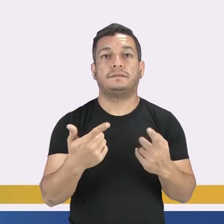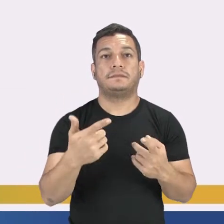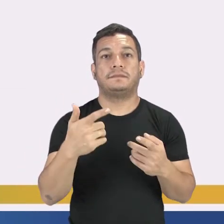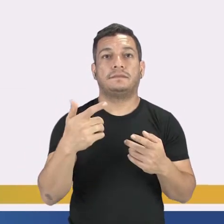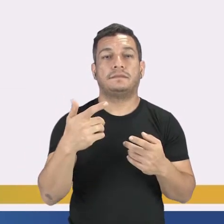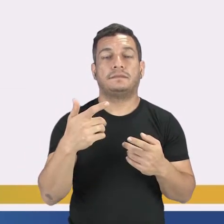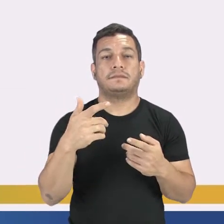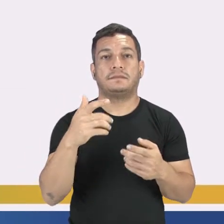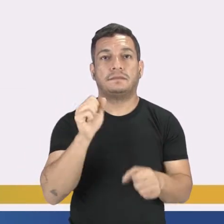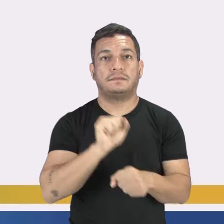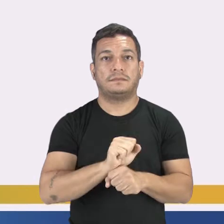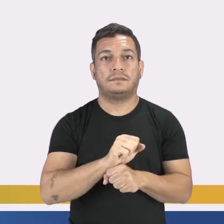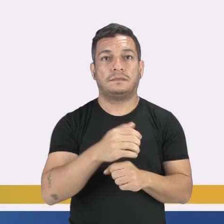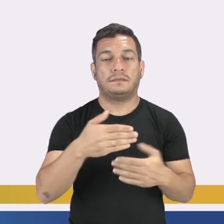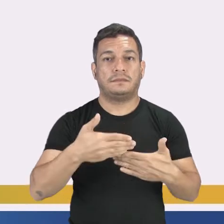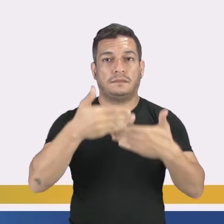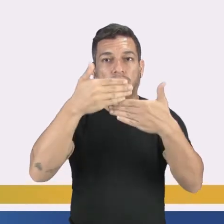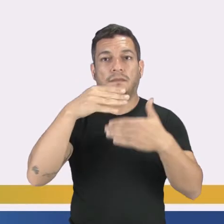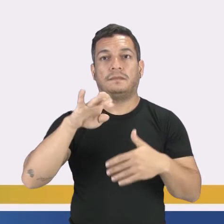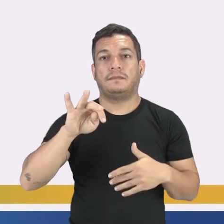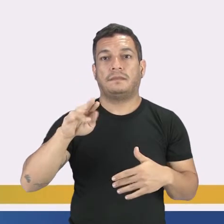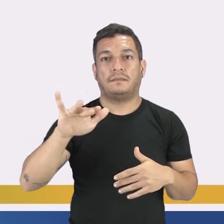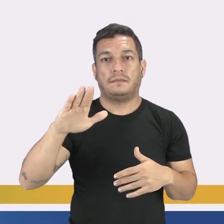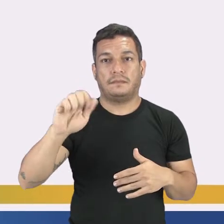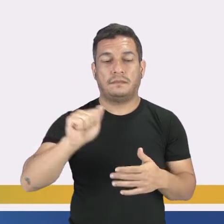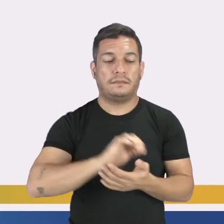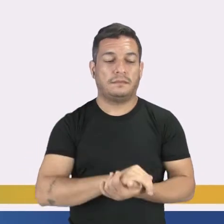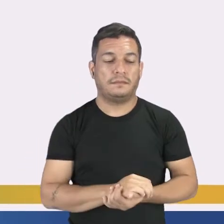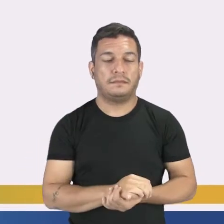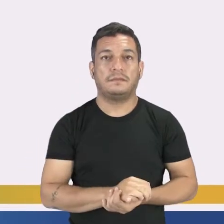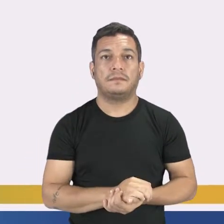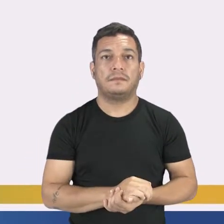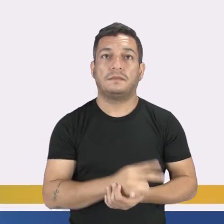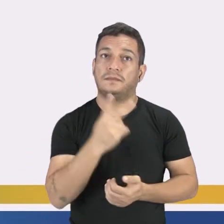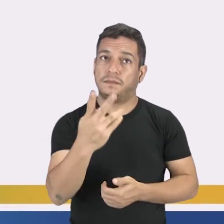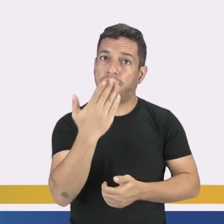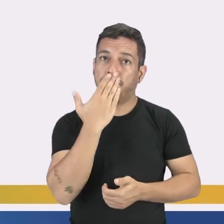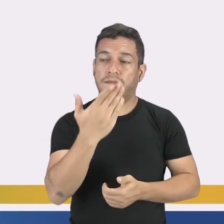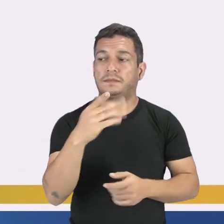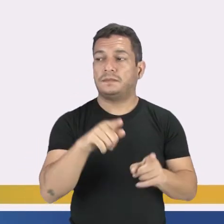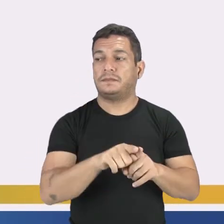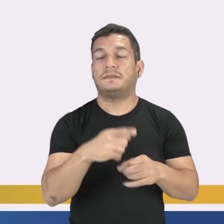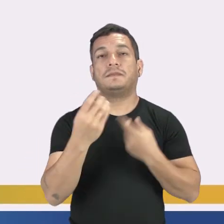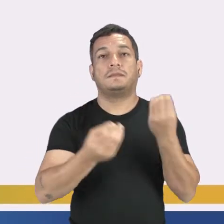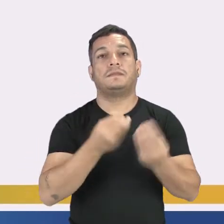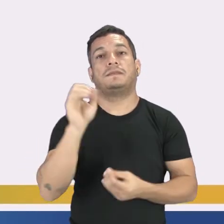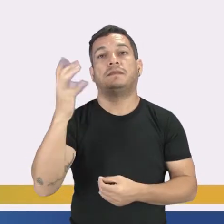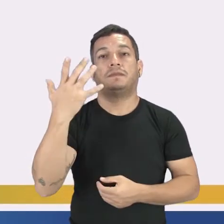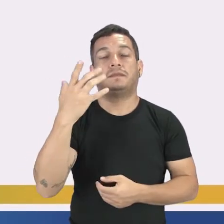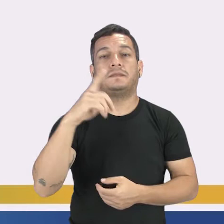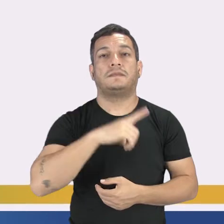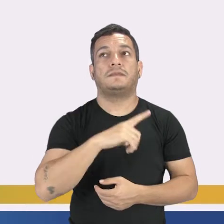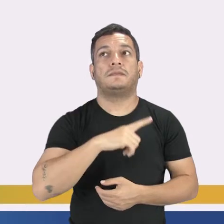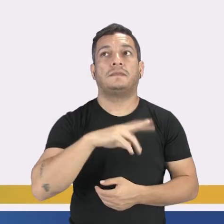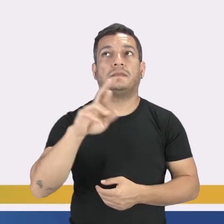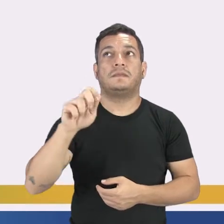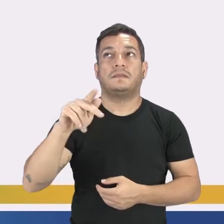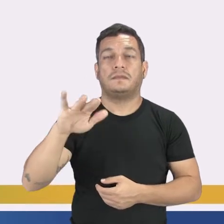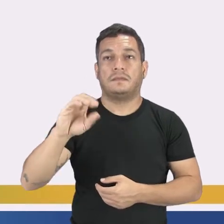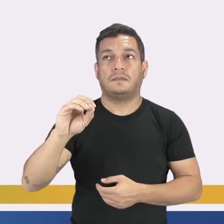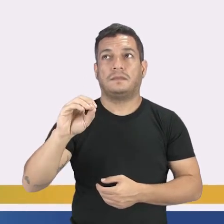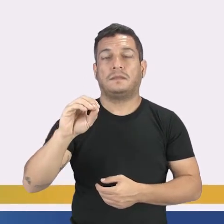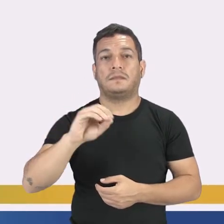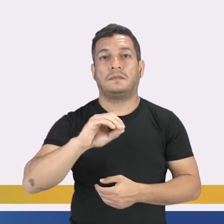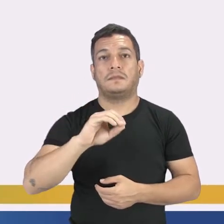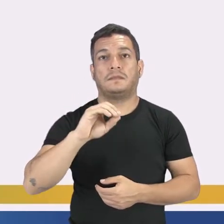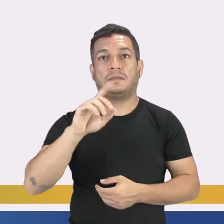já parou aqui numa placa metálica. Esses dois tipos, como que eles ocorrem? Aqui a gente tem radiação ou